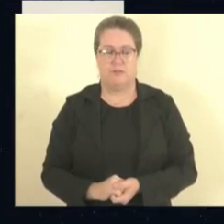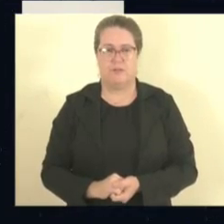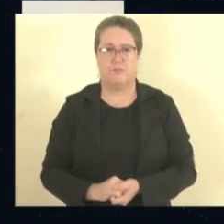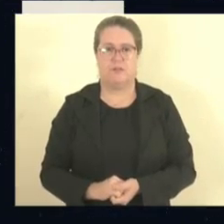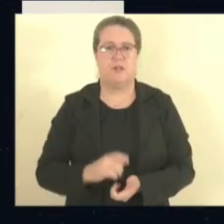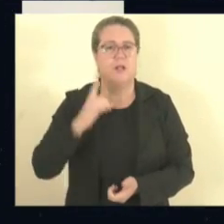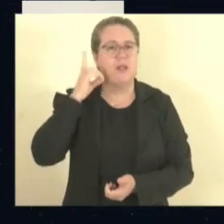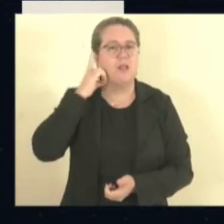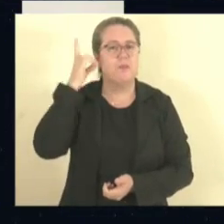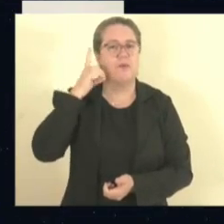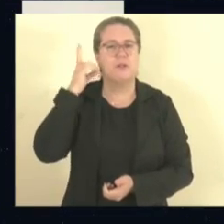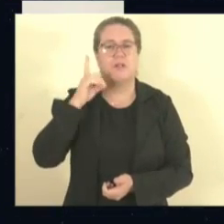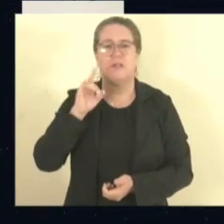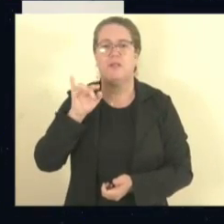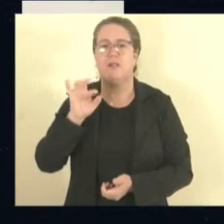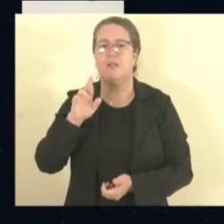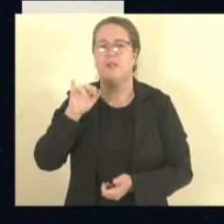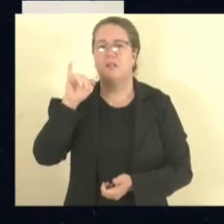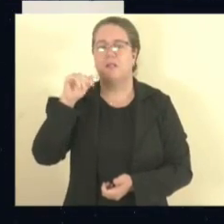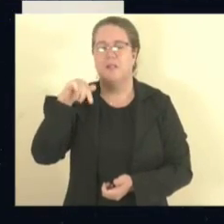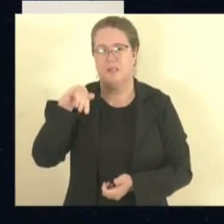Deputada Irine Lopes.